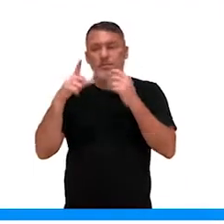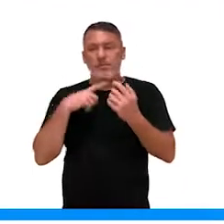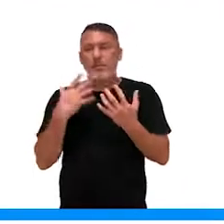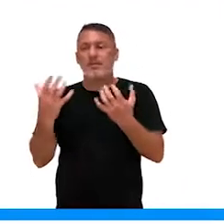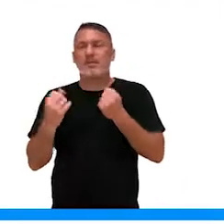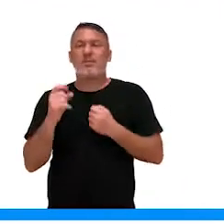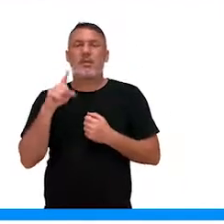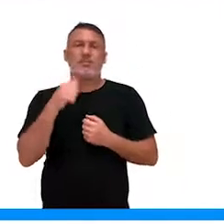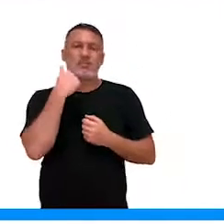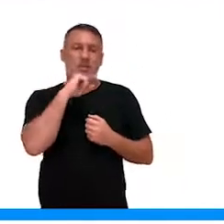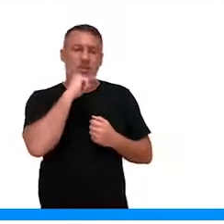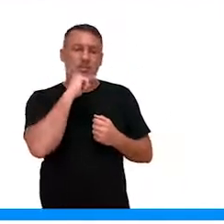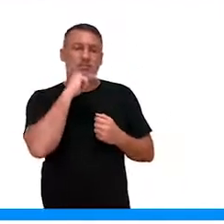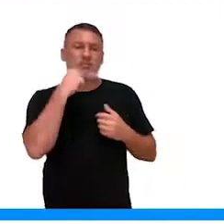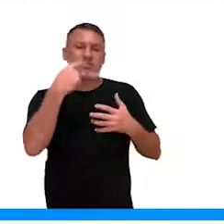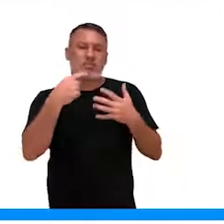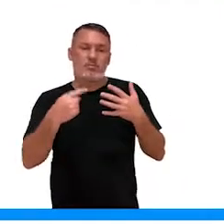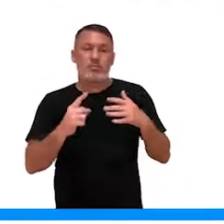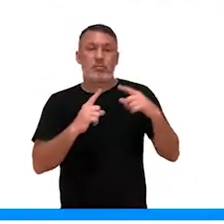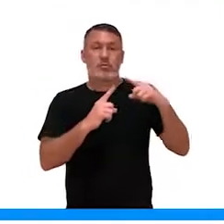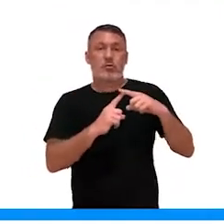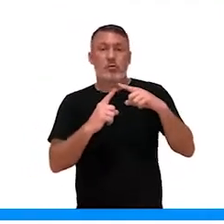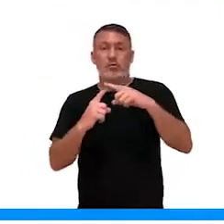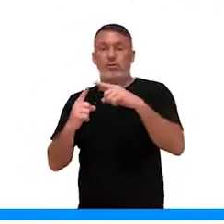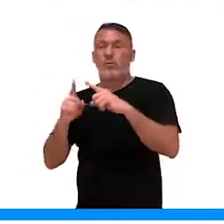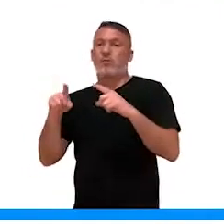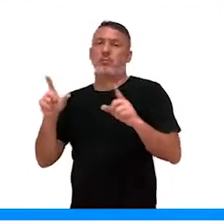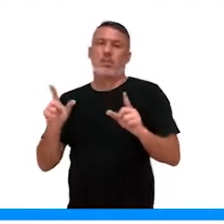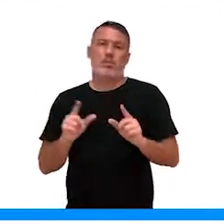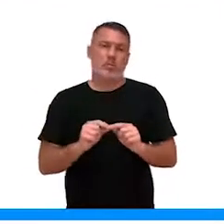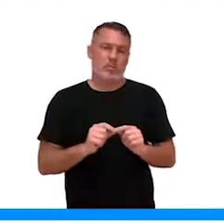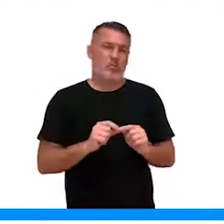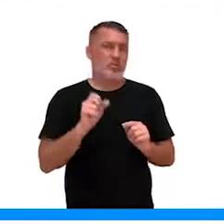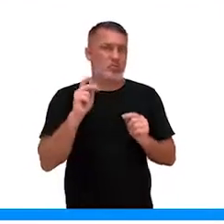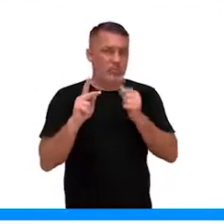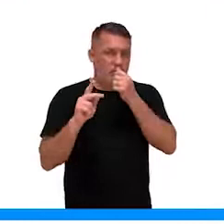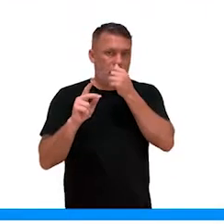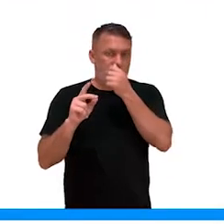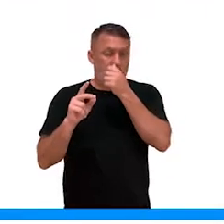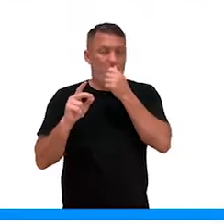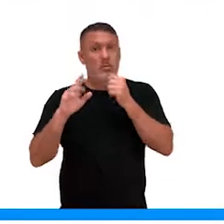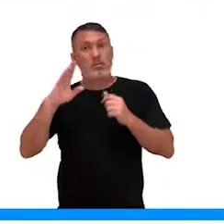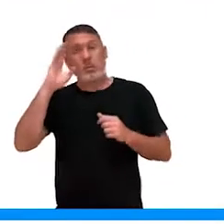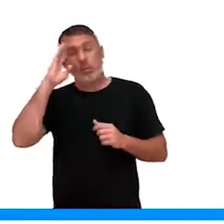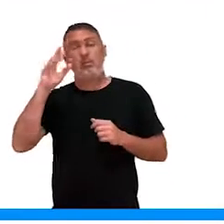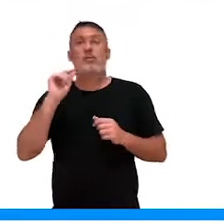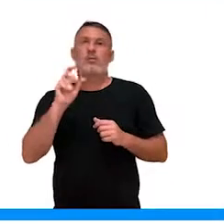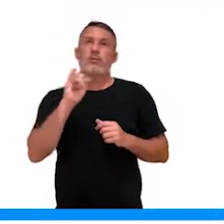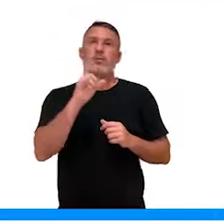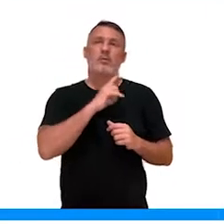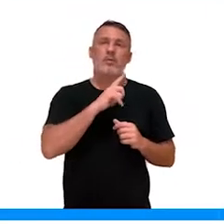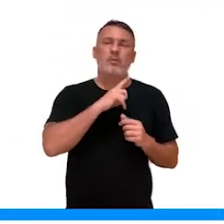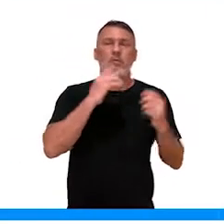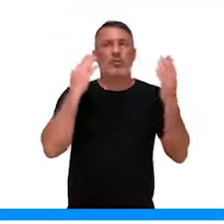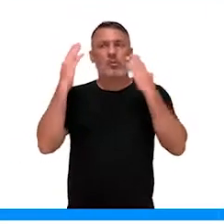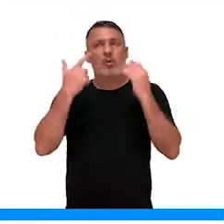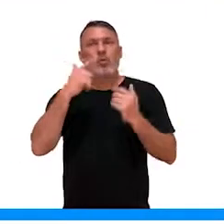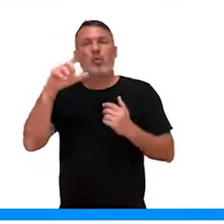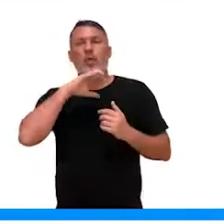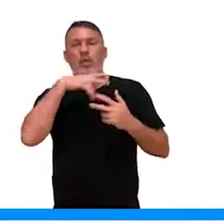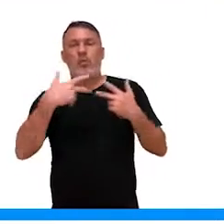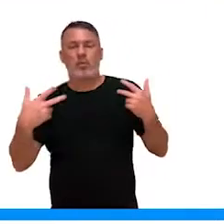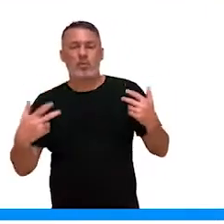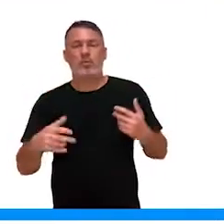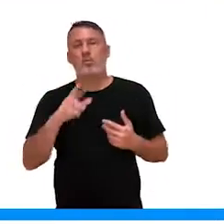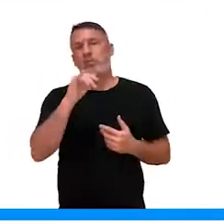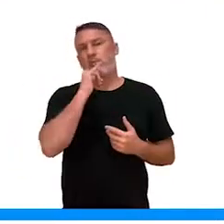depois recebe nutrientes da nossa mãe, a nossa quantidade de vitelo ela é muito baixa, ok? Principalmente quando a